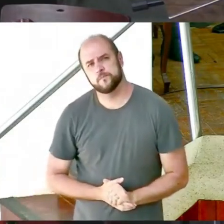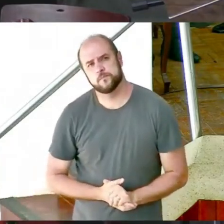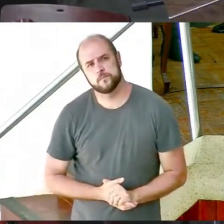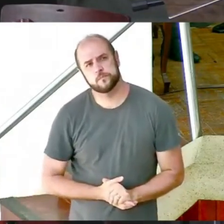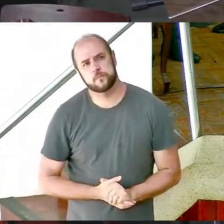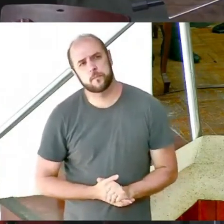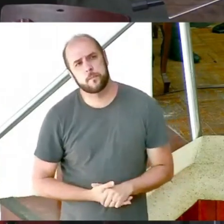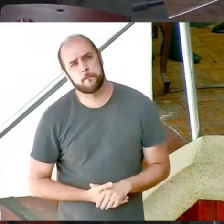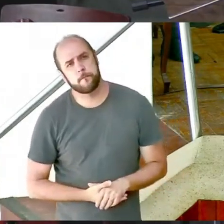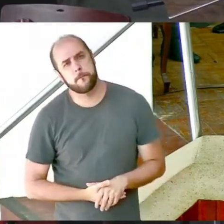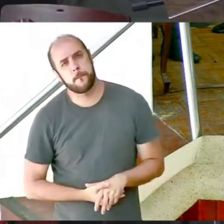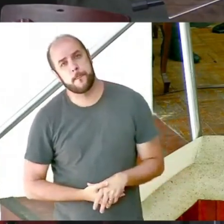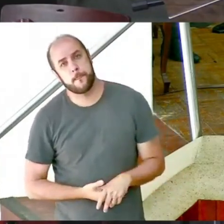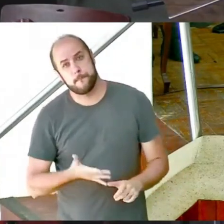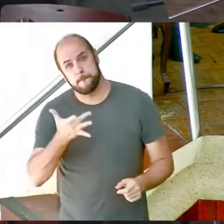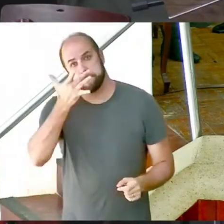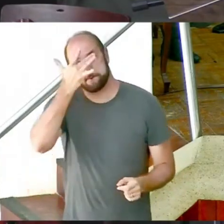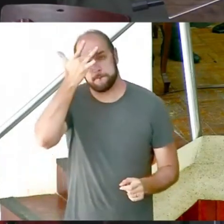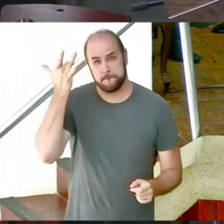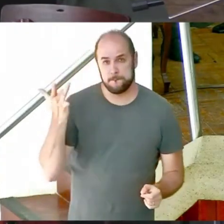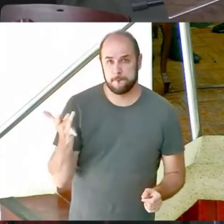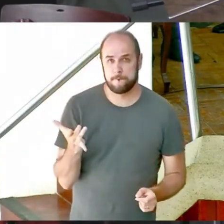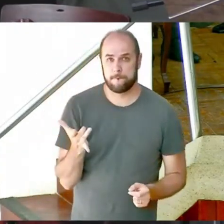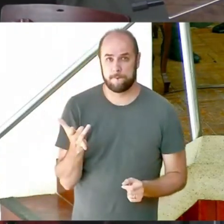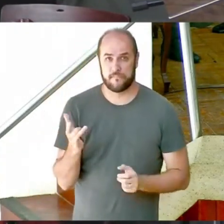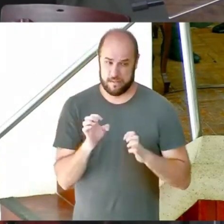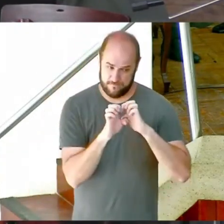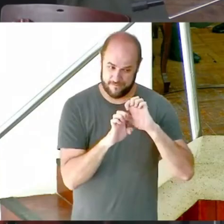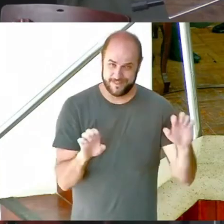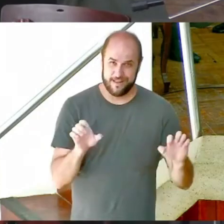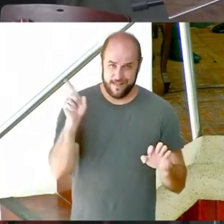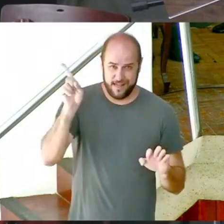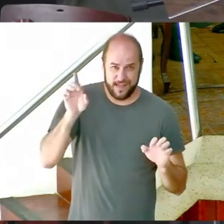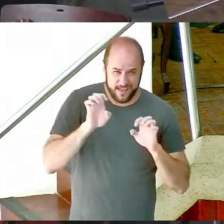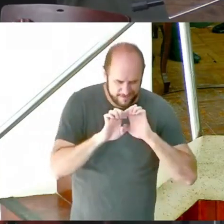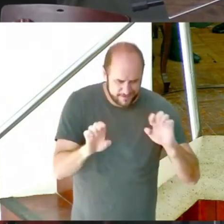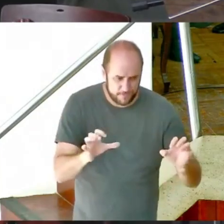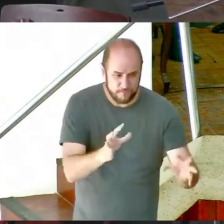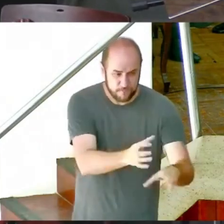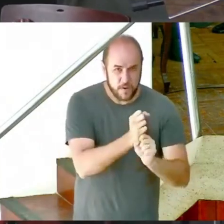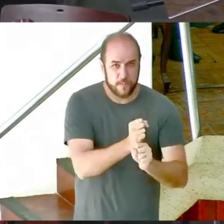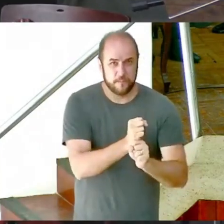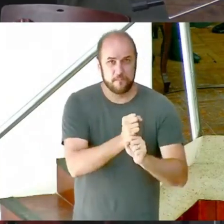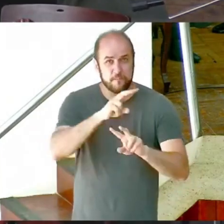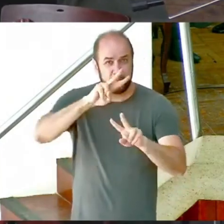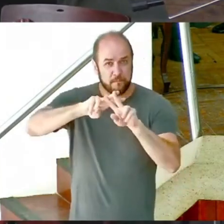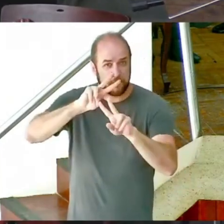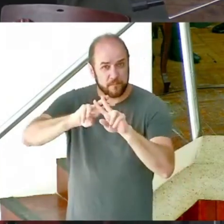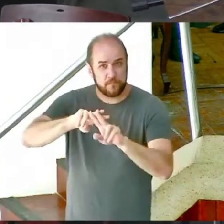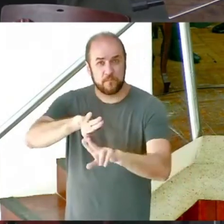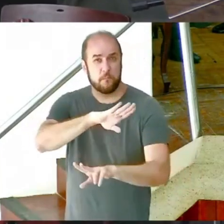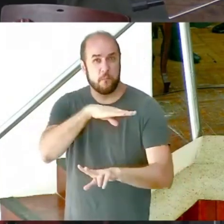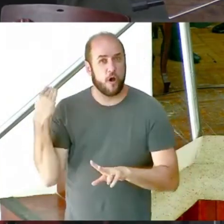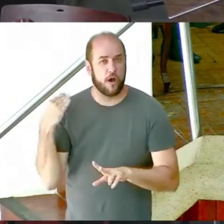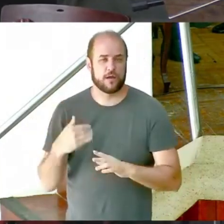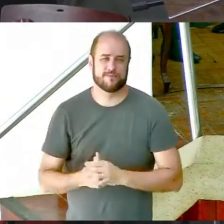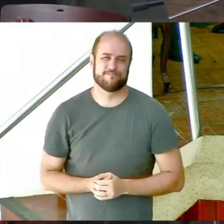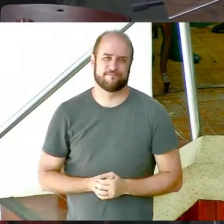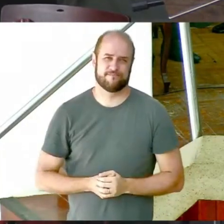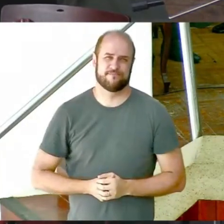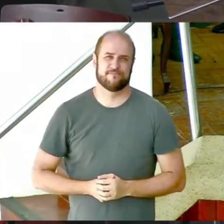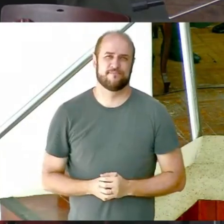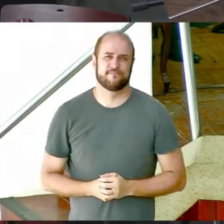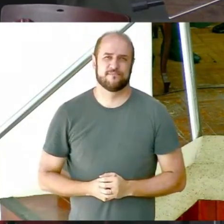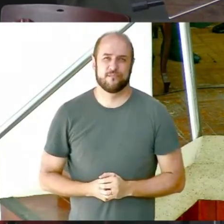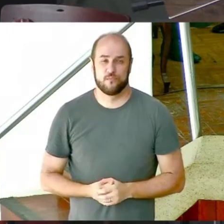E aqueles que fossem pegues com o cristianismo seriam presos e mortos.